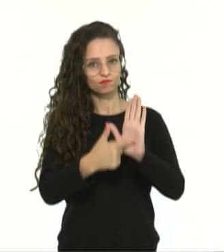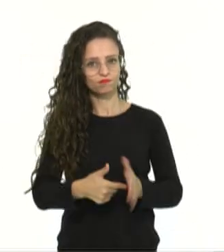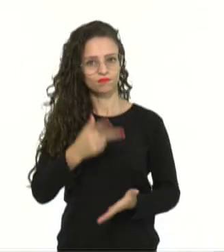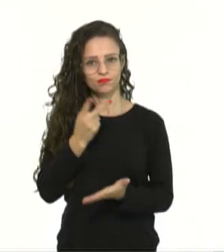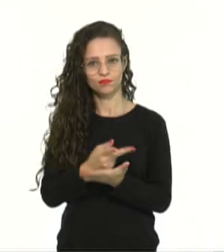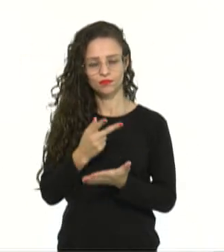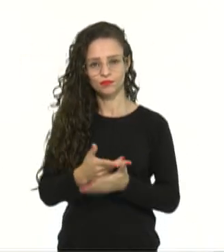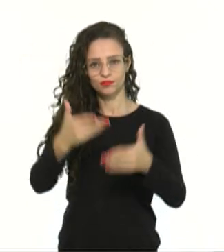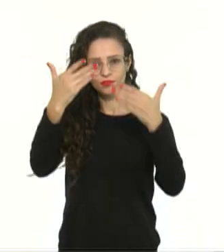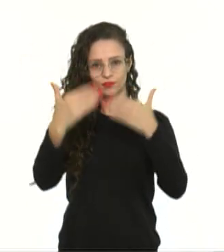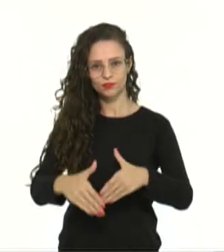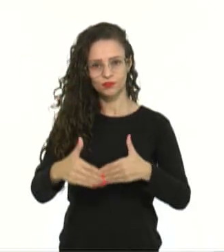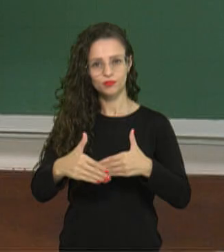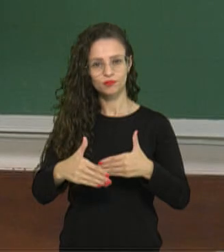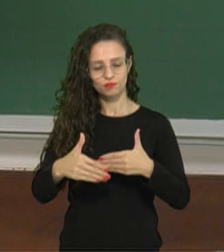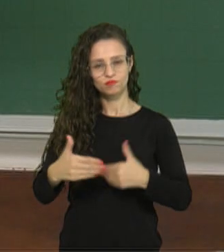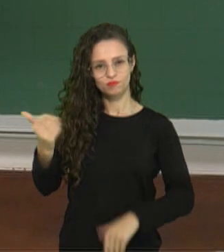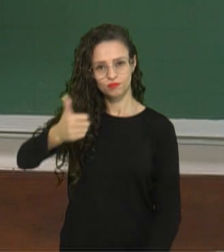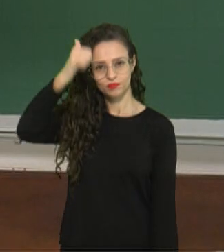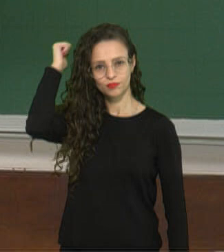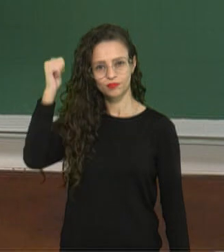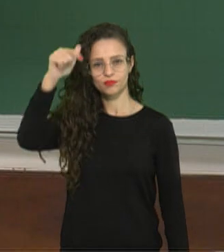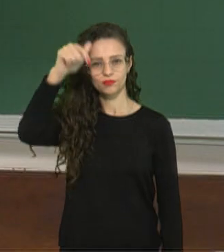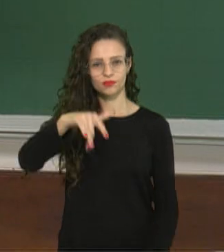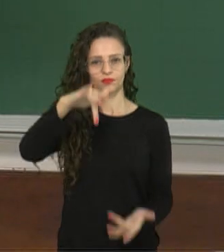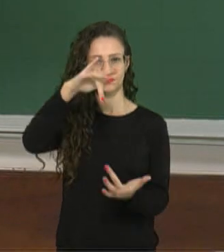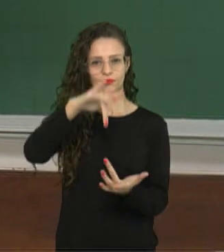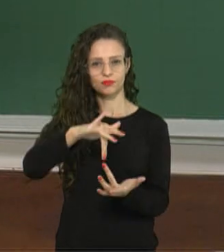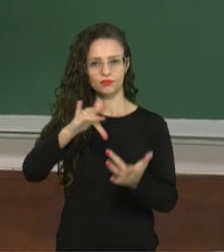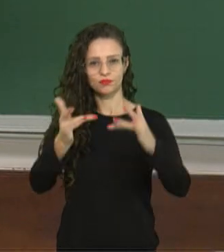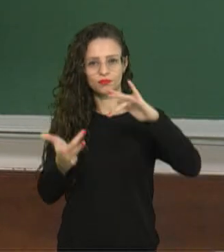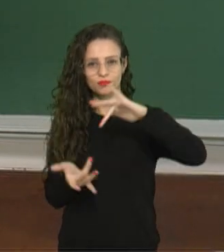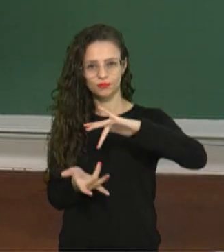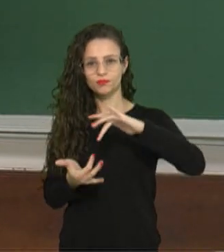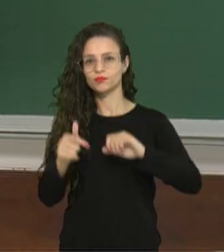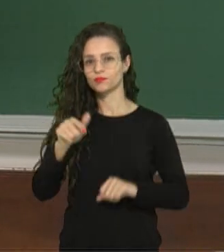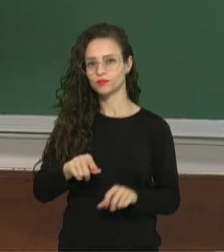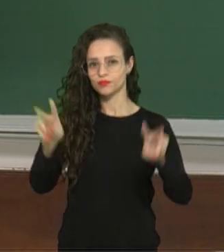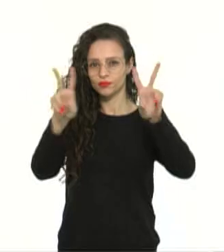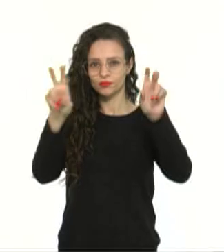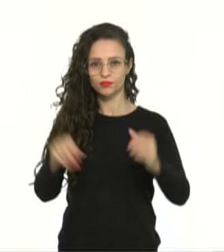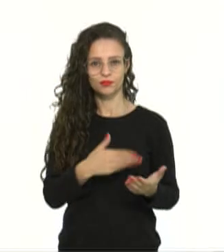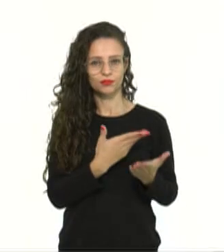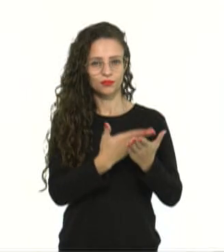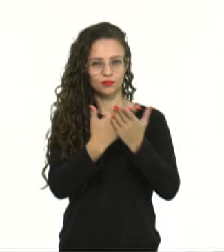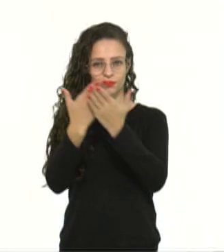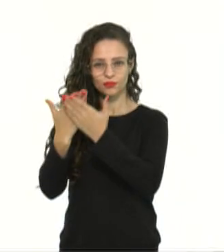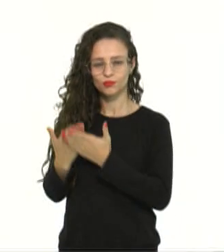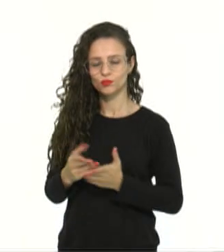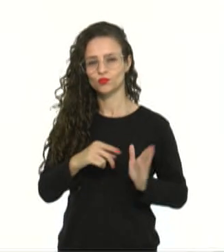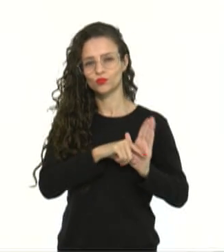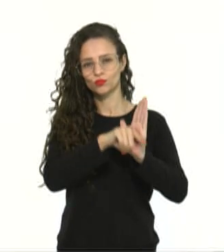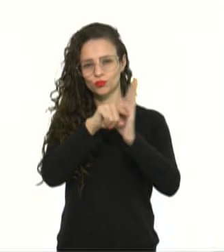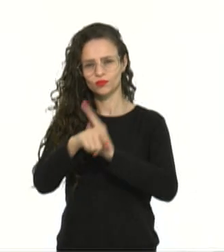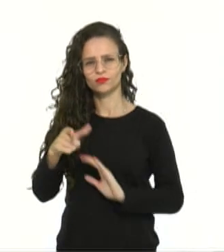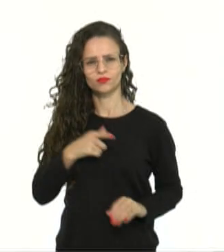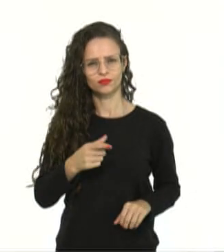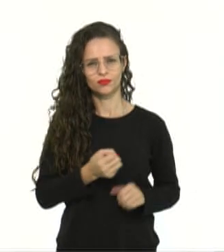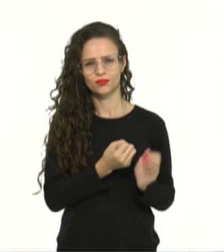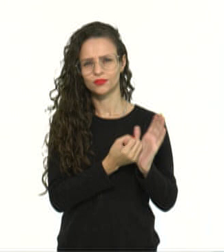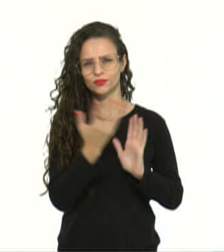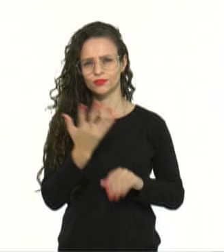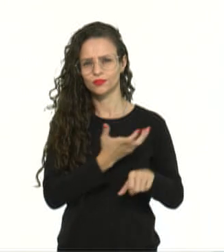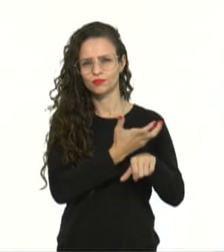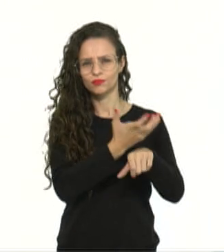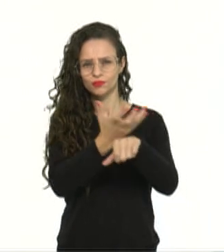vestibulares, que é globalização. Então, olha lá, globalização é um tema de estudo que aparece em várias disciplinas, já